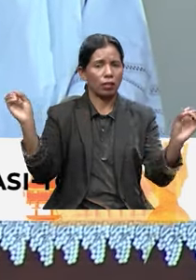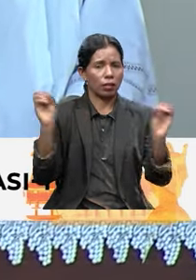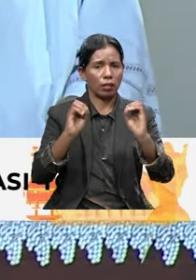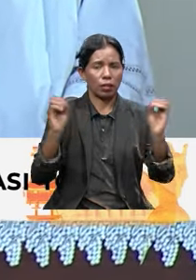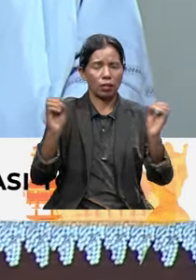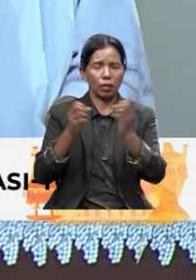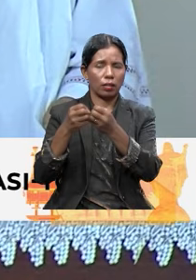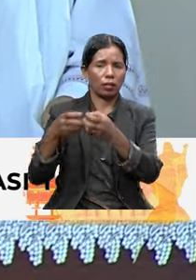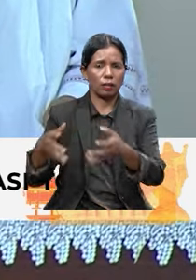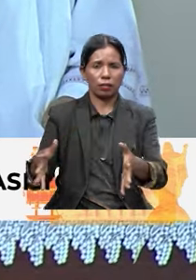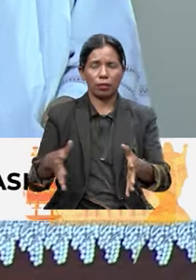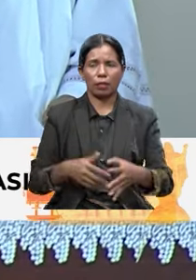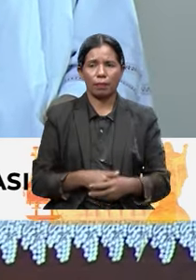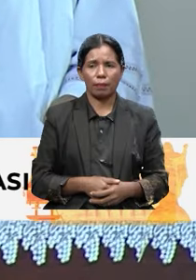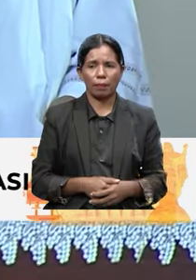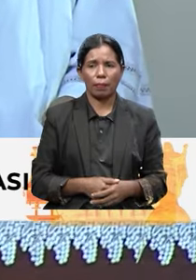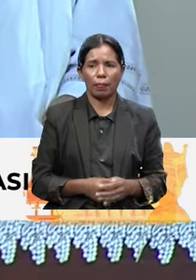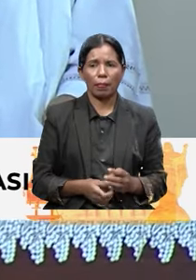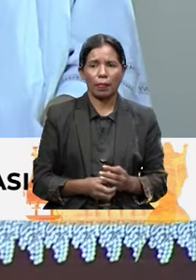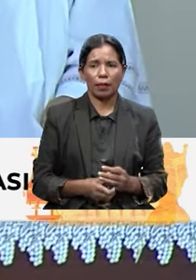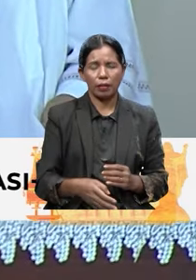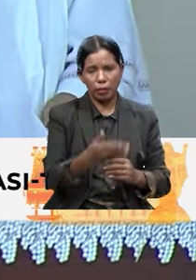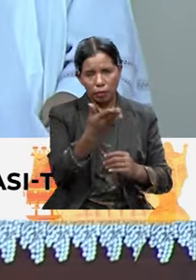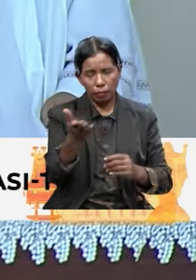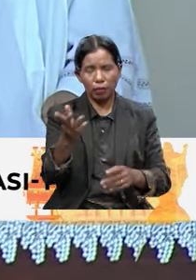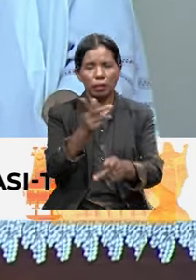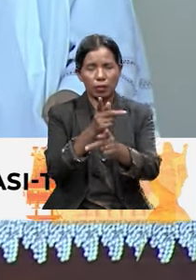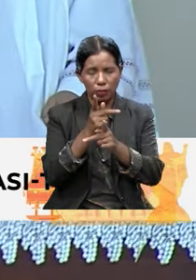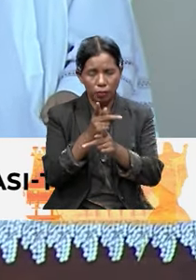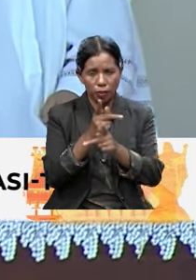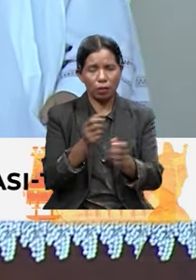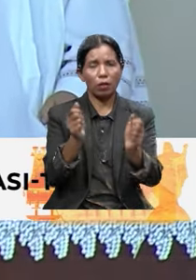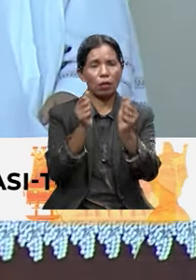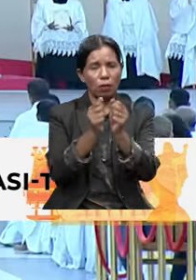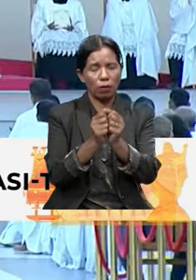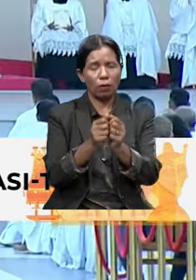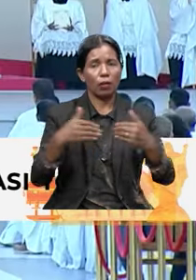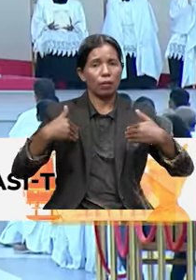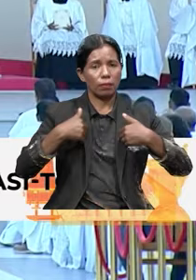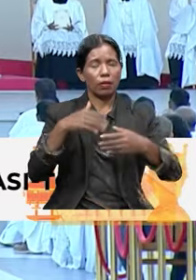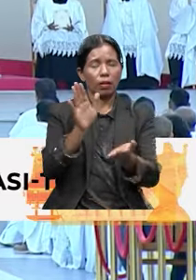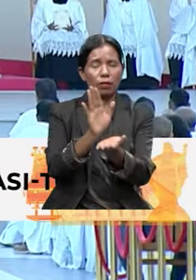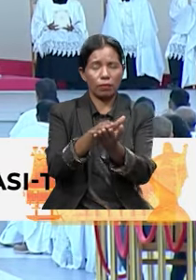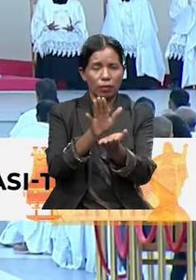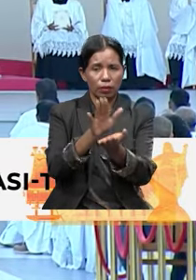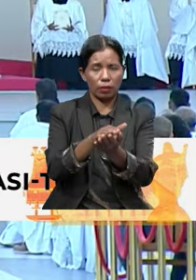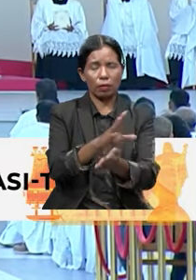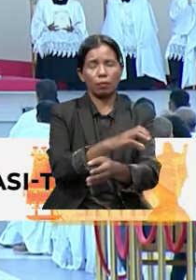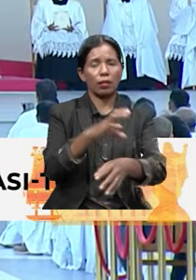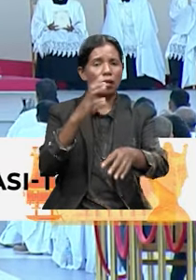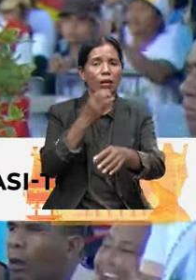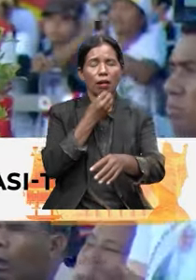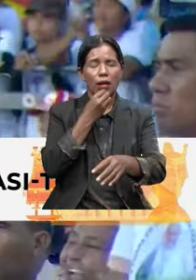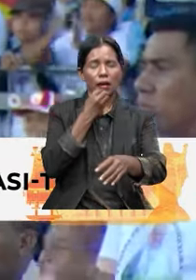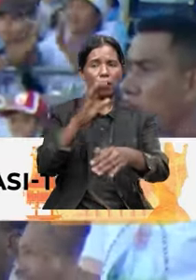sila namkore. La mordida. E mi se cuidado, o la faek sira né, tamba la faek sira né, mai han buat hotu,